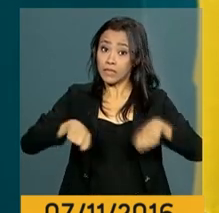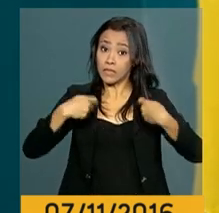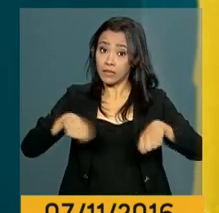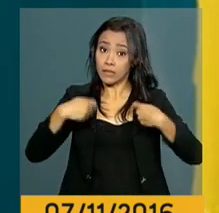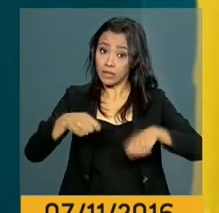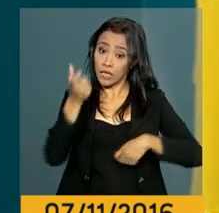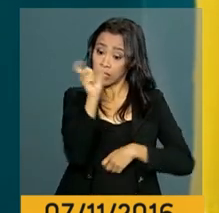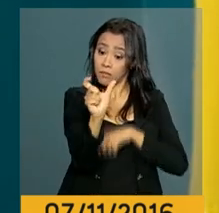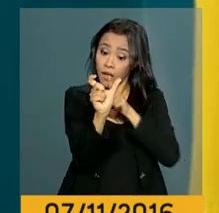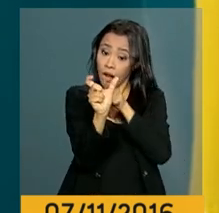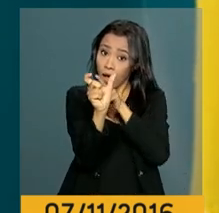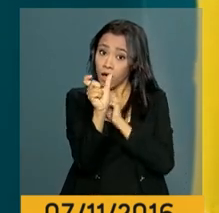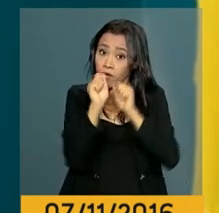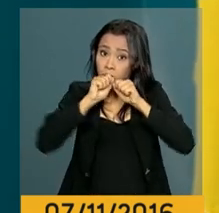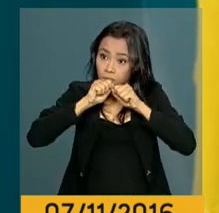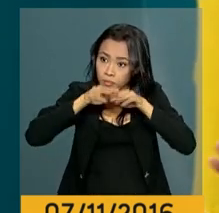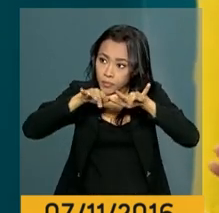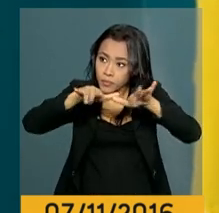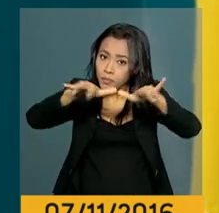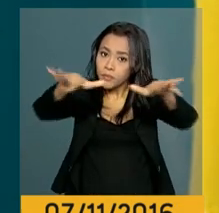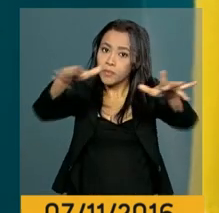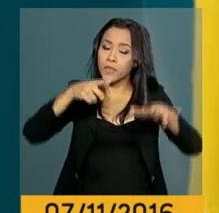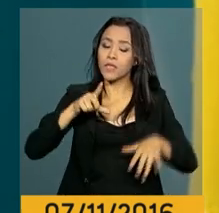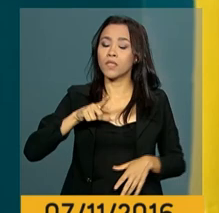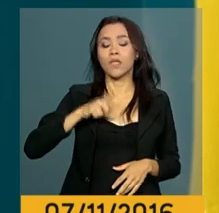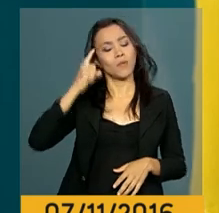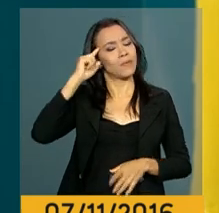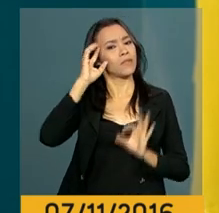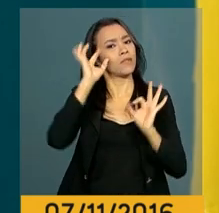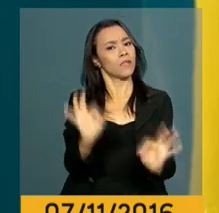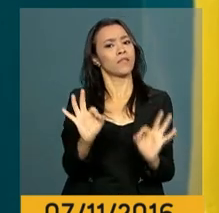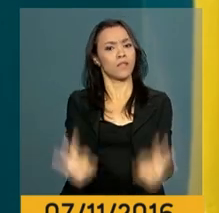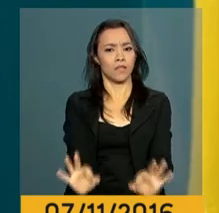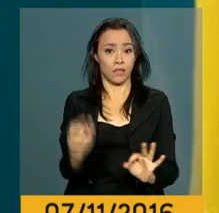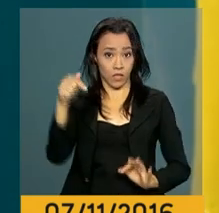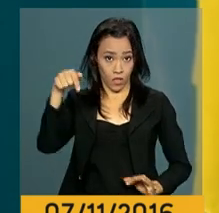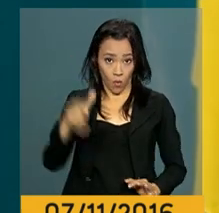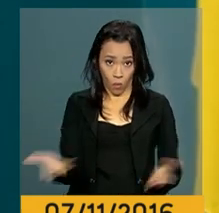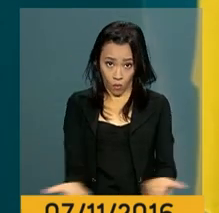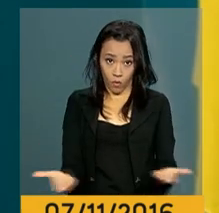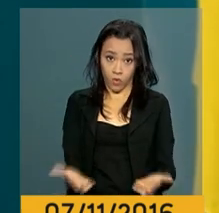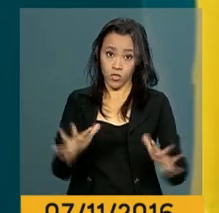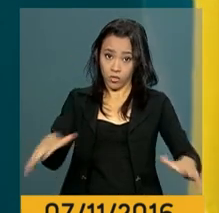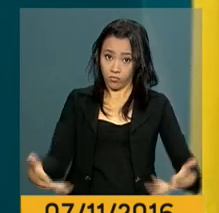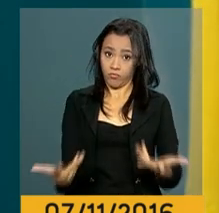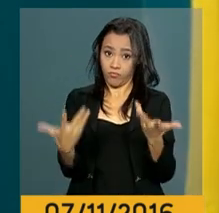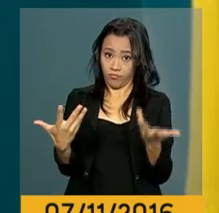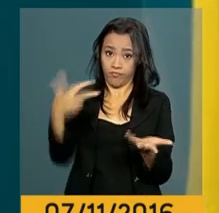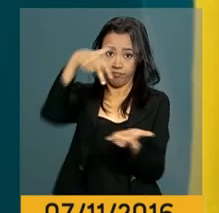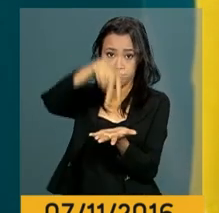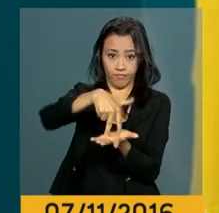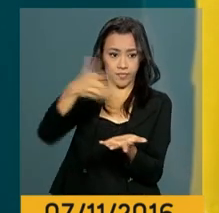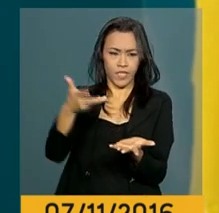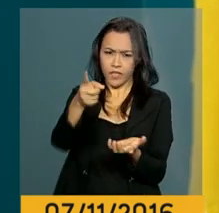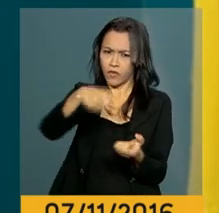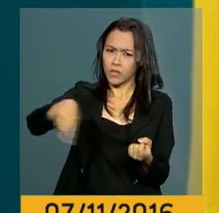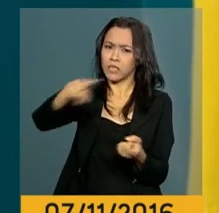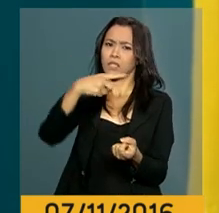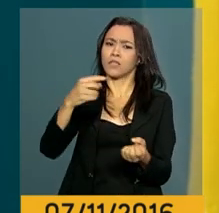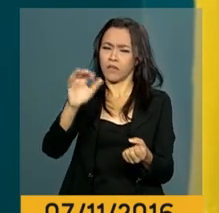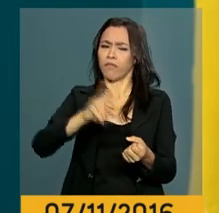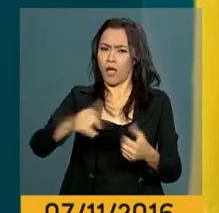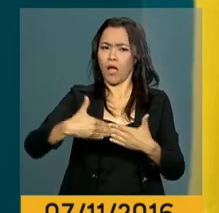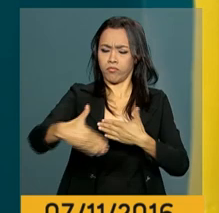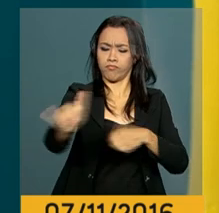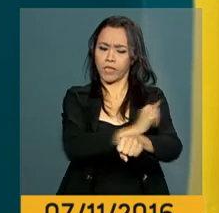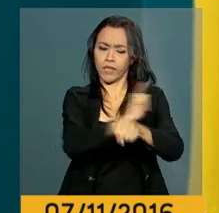palavras repercutam. E eu tenho absoluta convicção de que com este ato de hoje e com as medidas que os senhores tomarão ao longo do